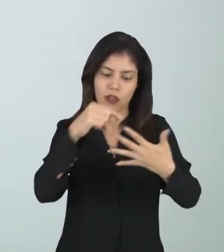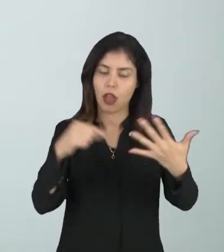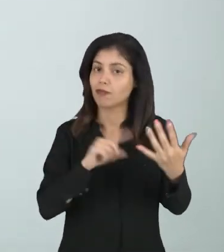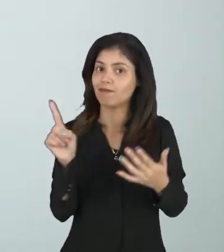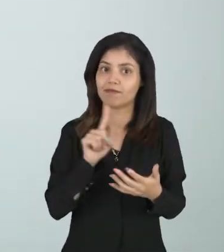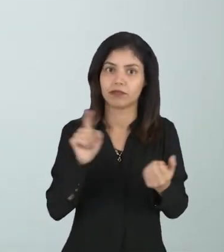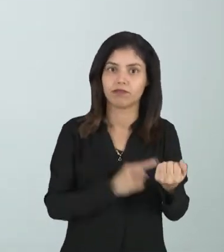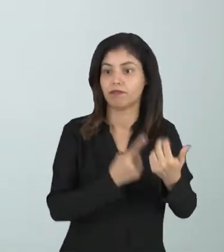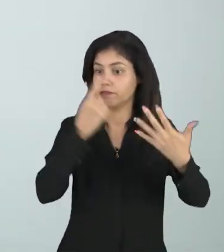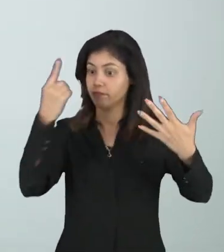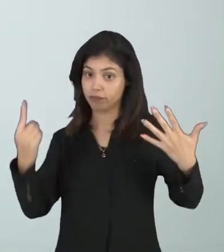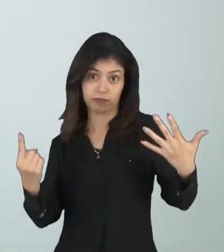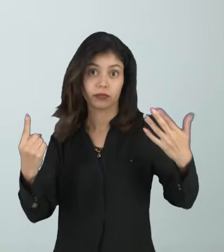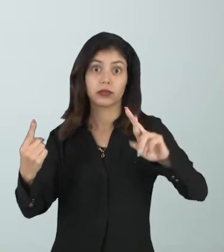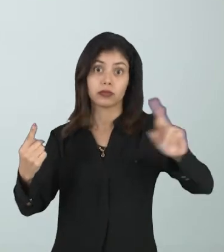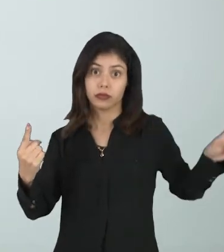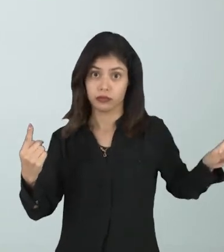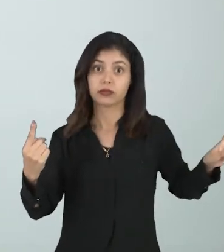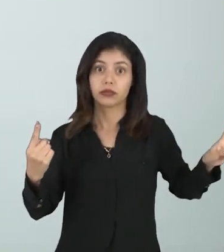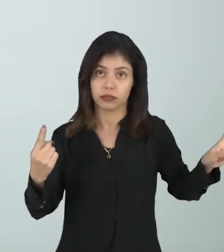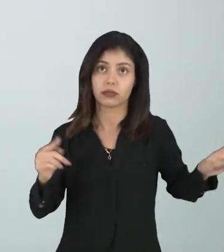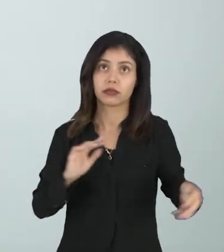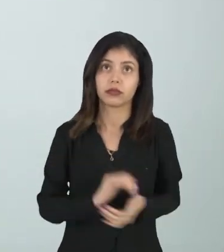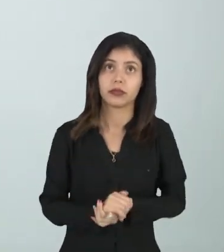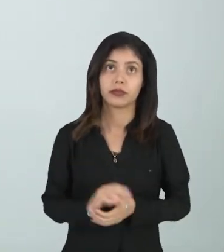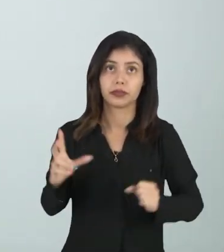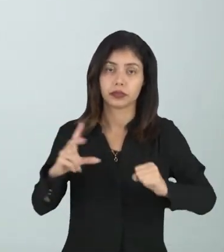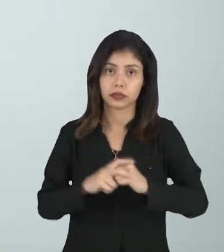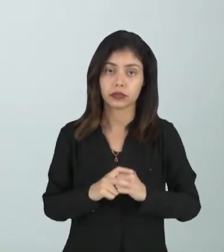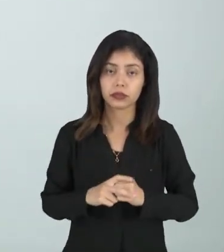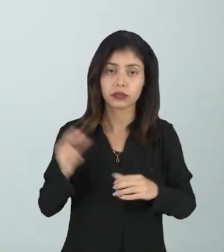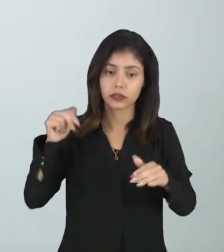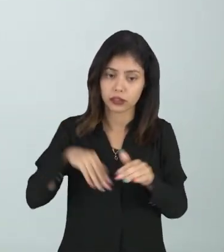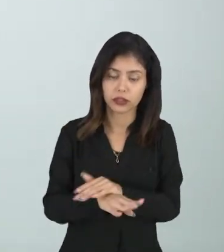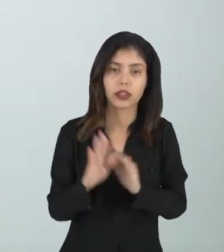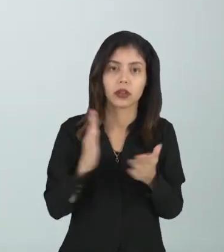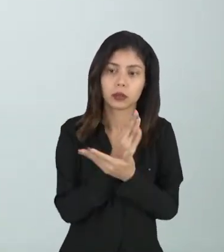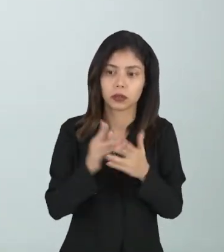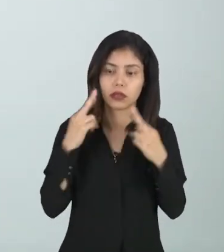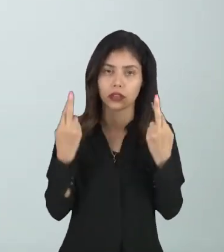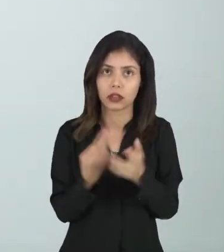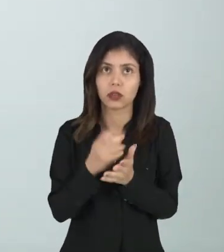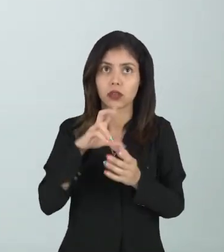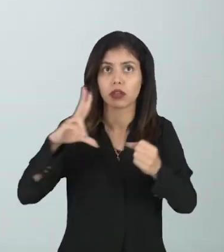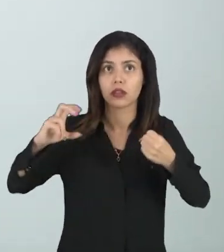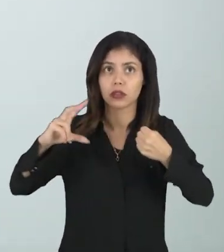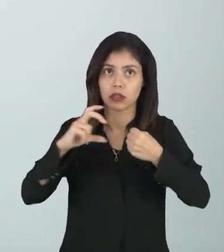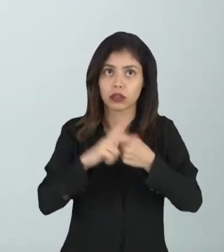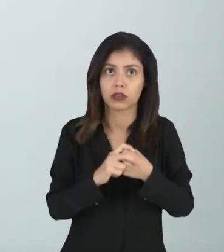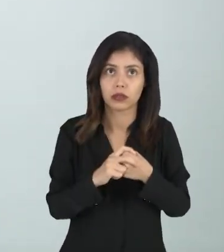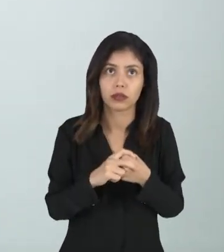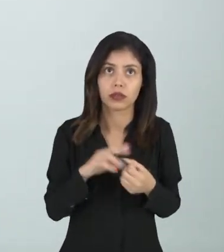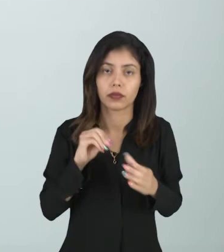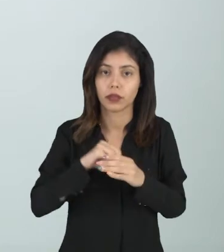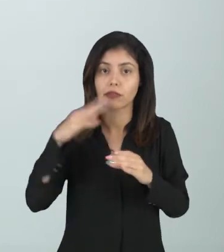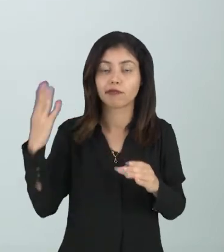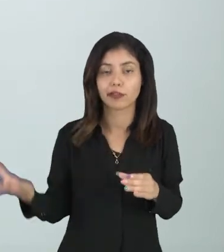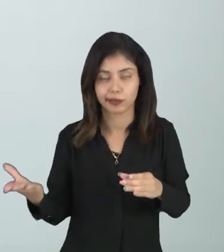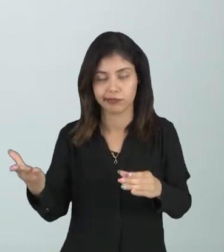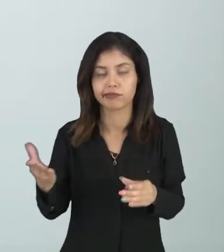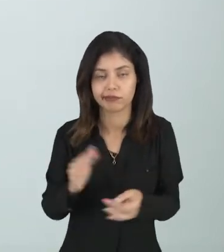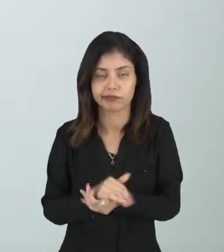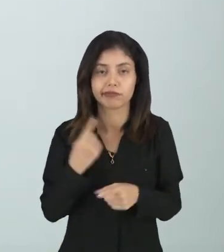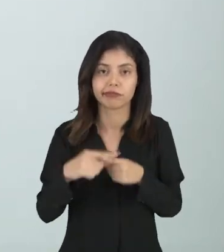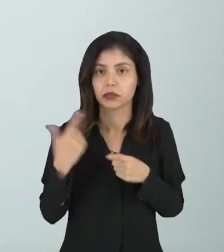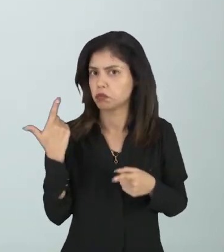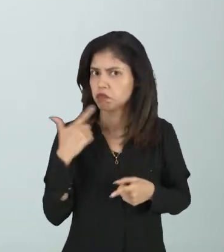então é uma exceção, né? Eu falei para você que todo organismo que vier a ser descoberto ele tem que se encaixar em algum reino. Os vírus estão fora desse reino